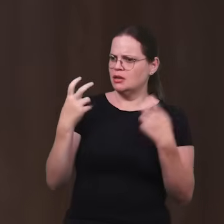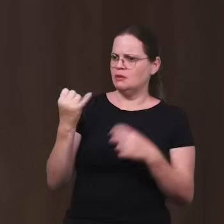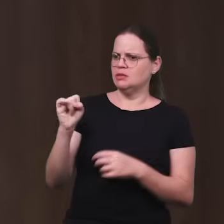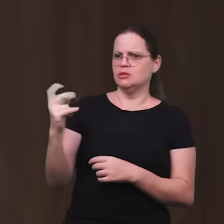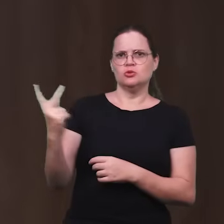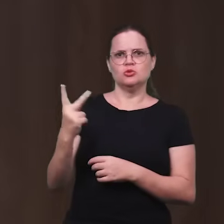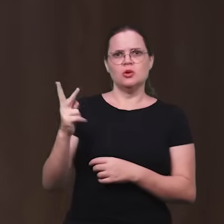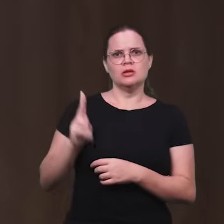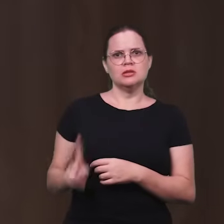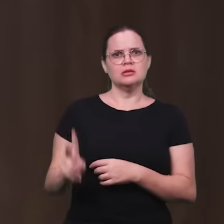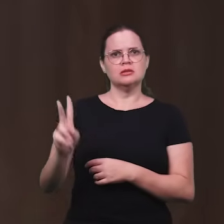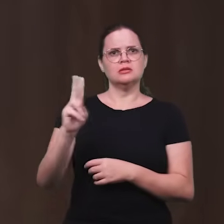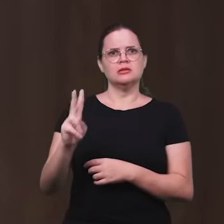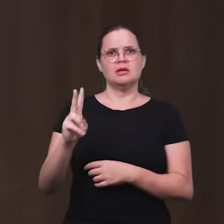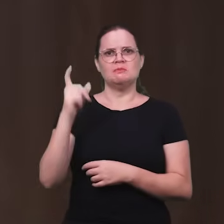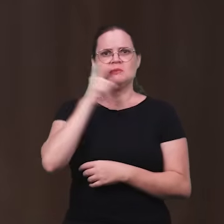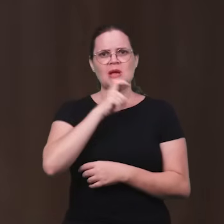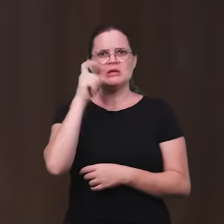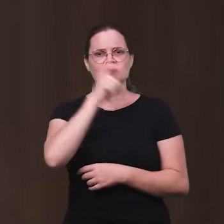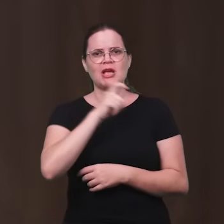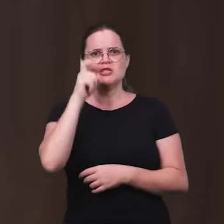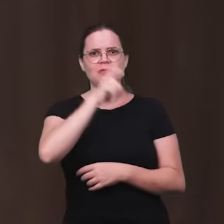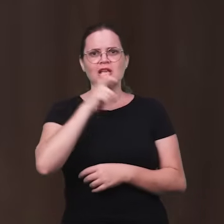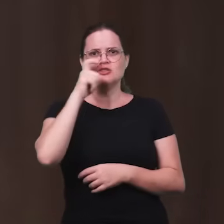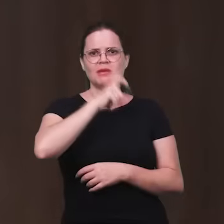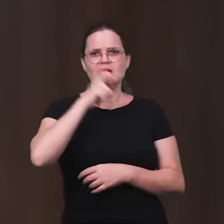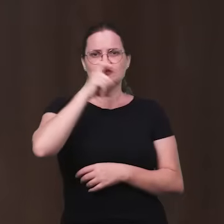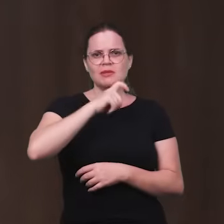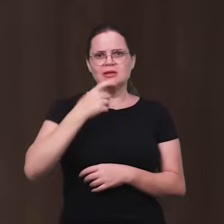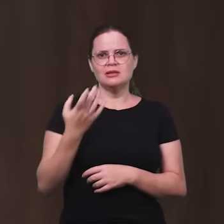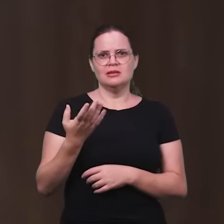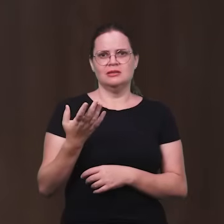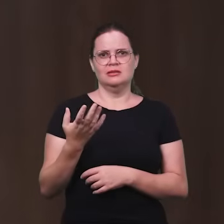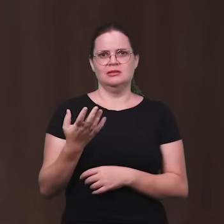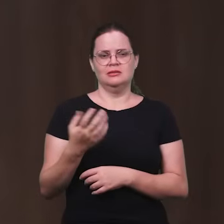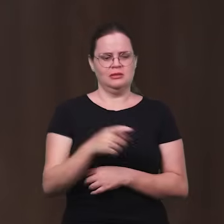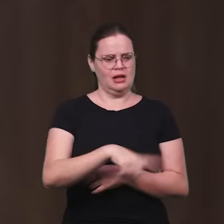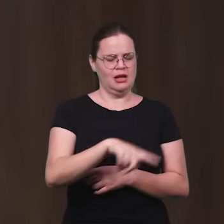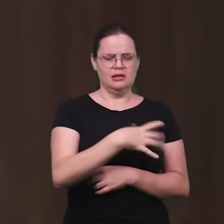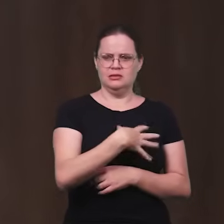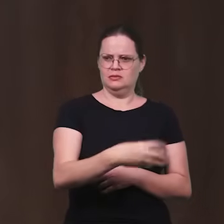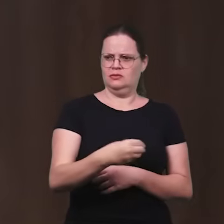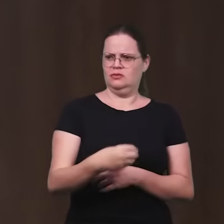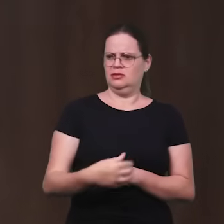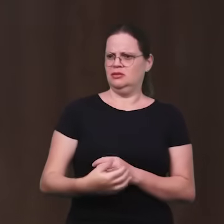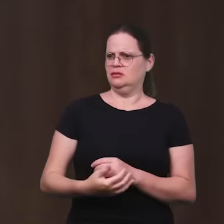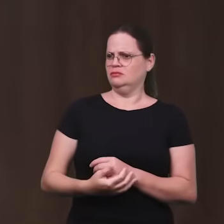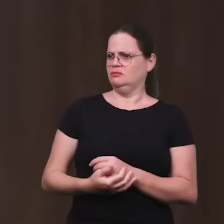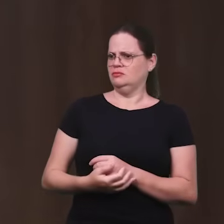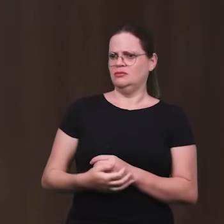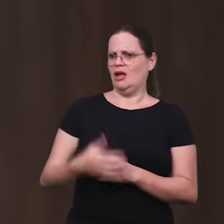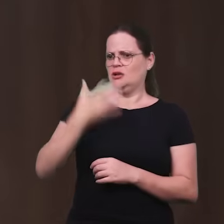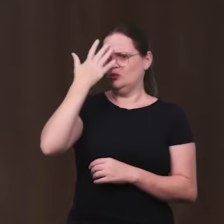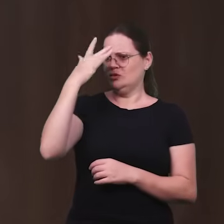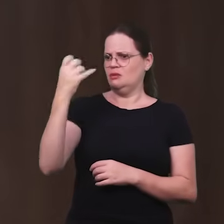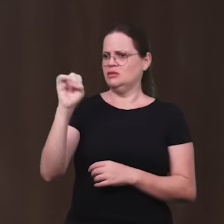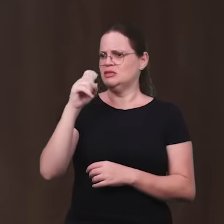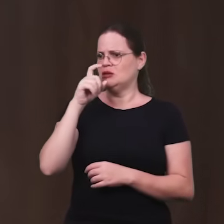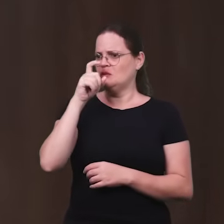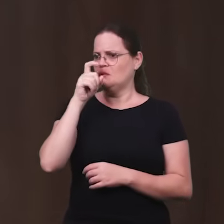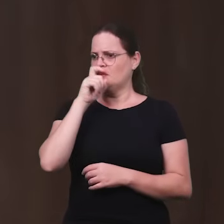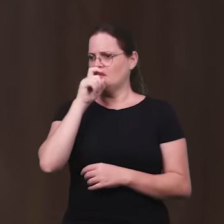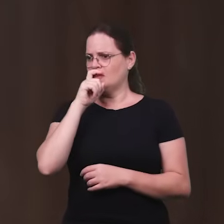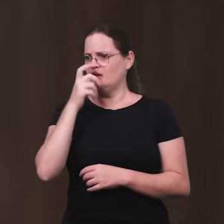constantemente mentindo, eles criam um desgaste na